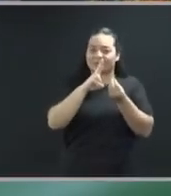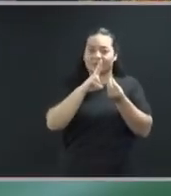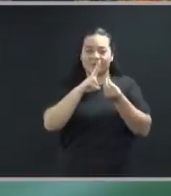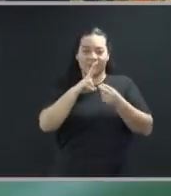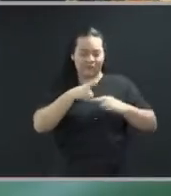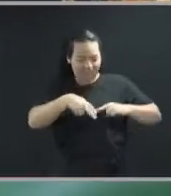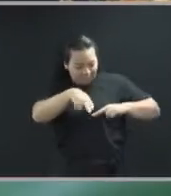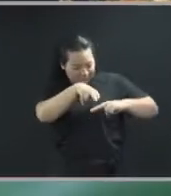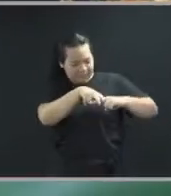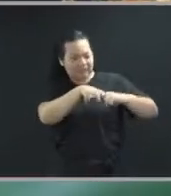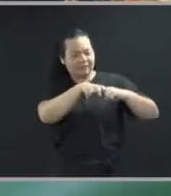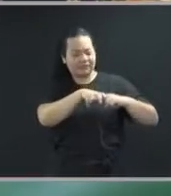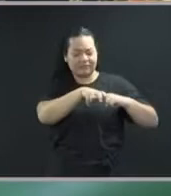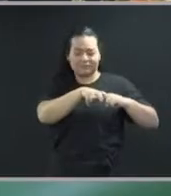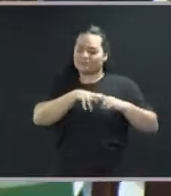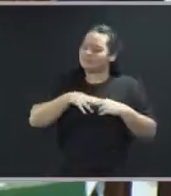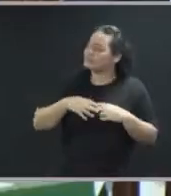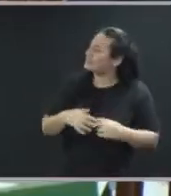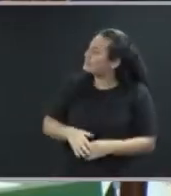fala, glória, você... É